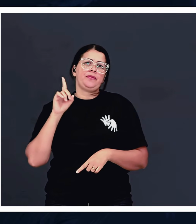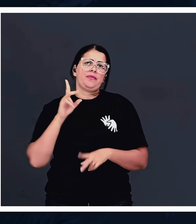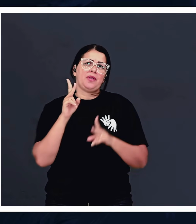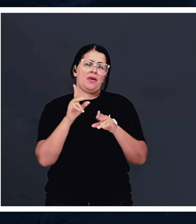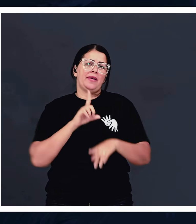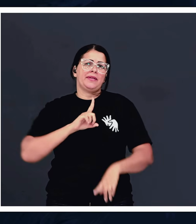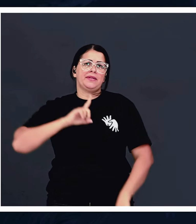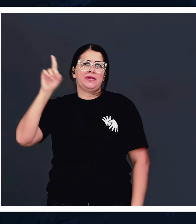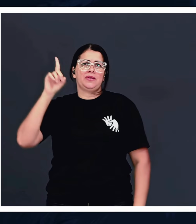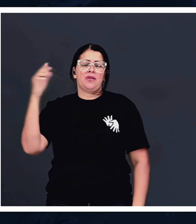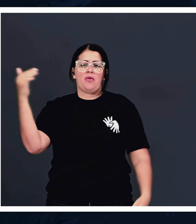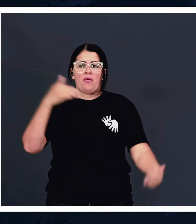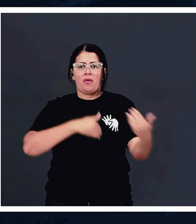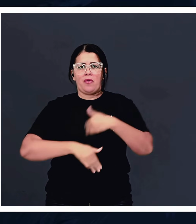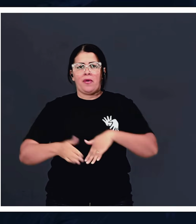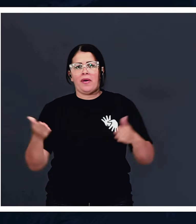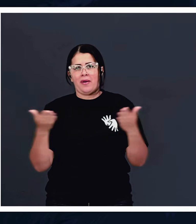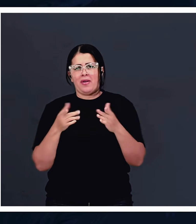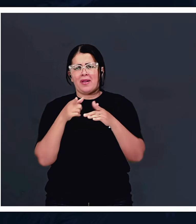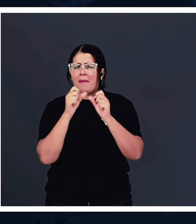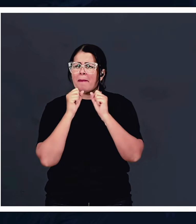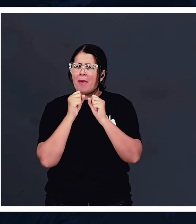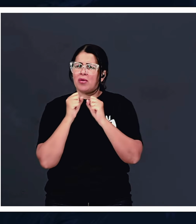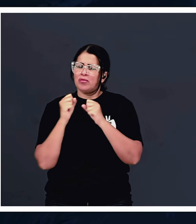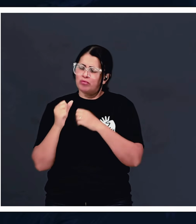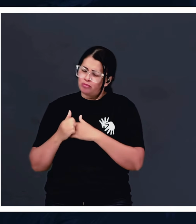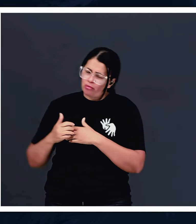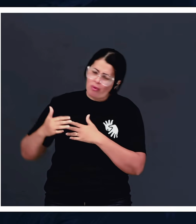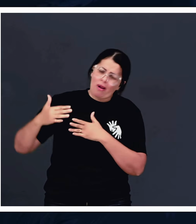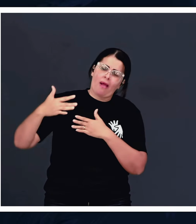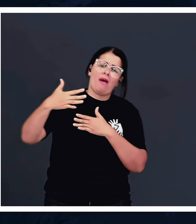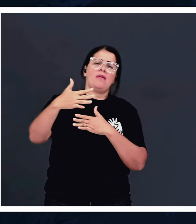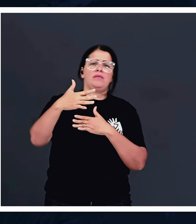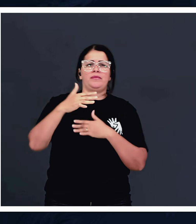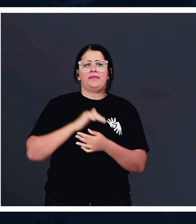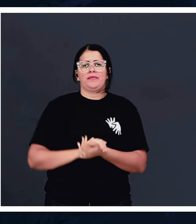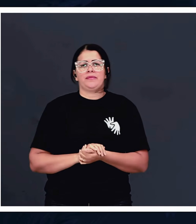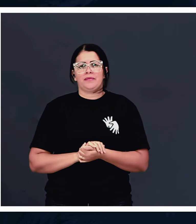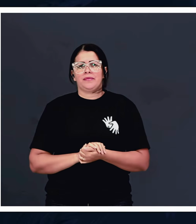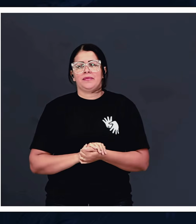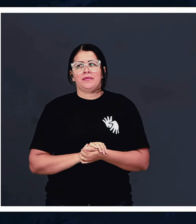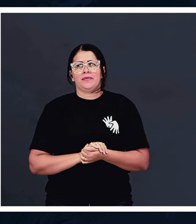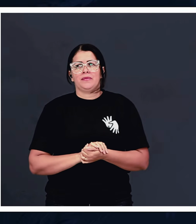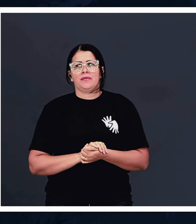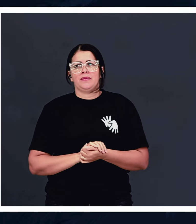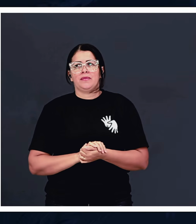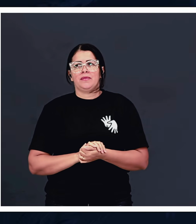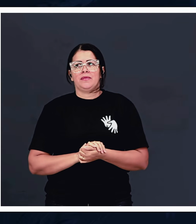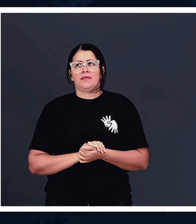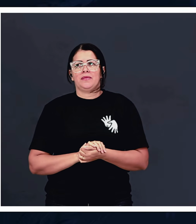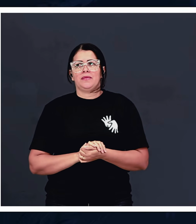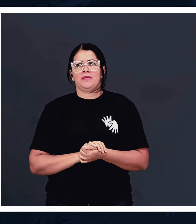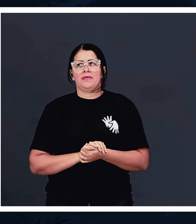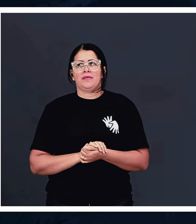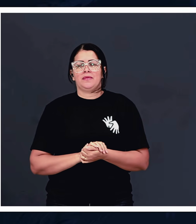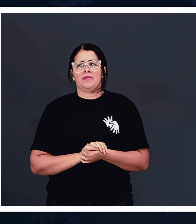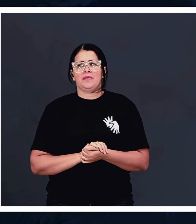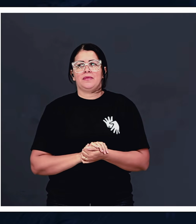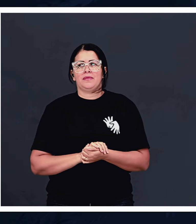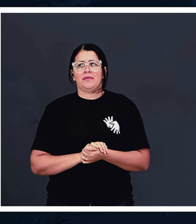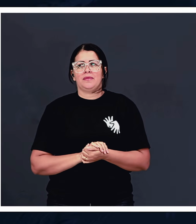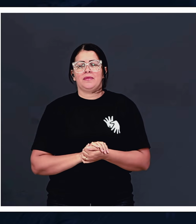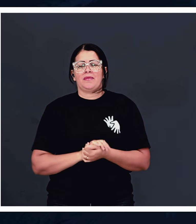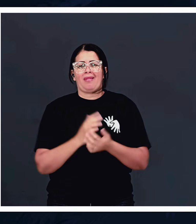que te trouxe até aqui, Ele pode te levar muito além. Não abra